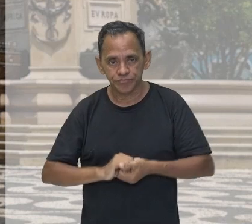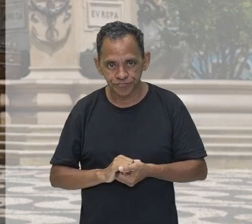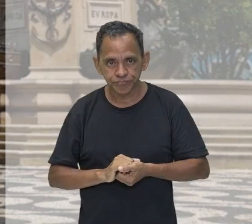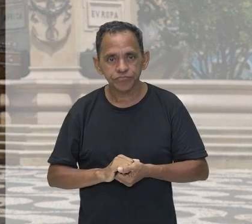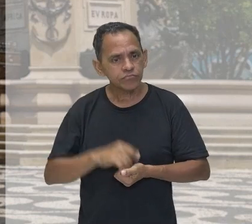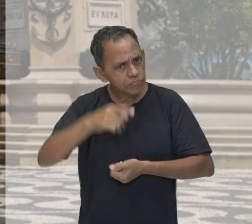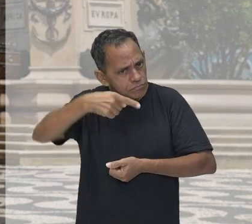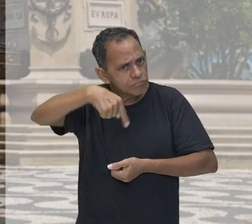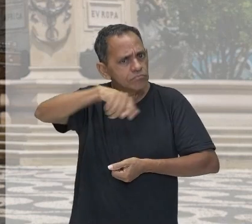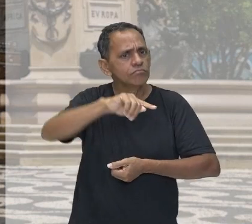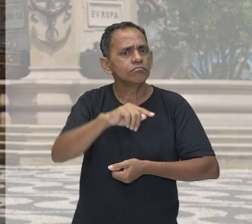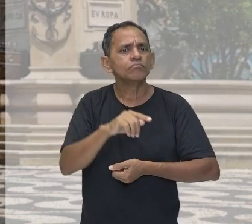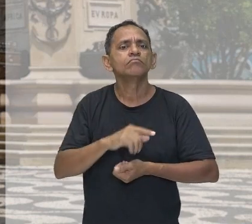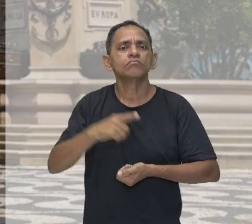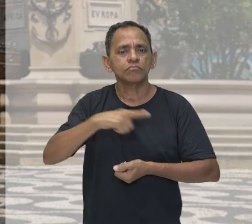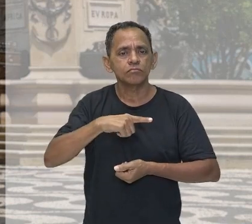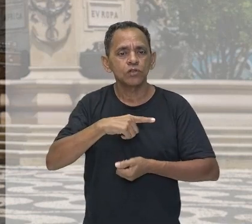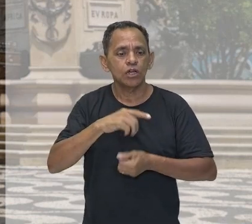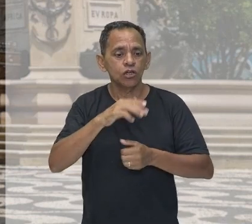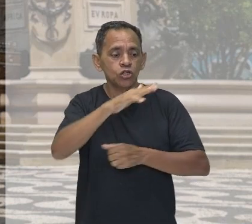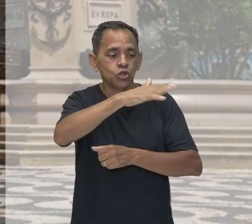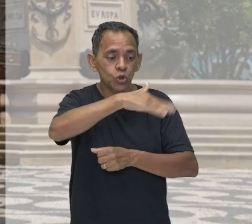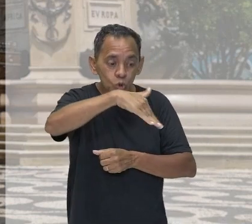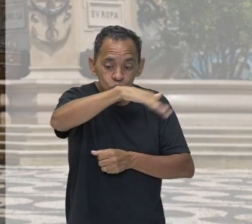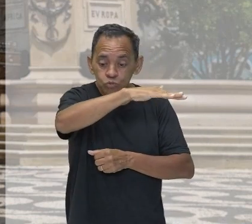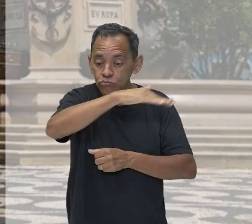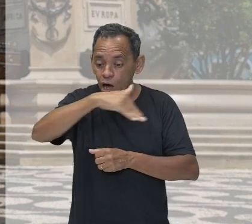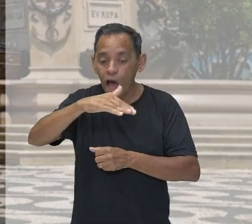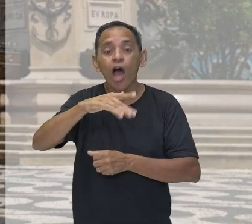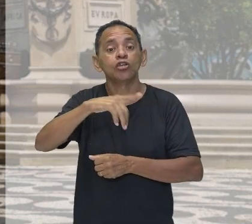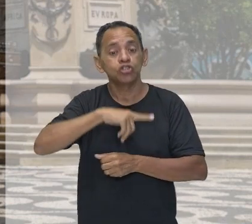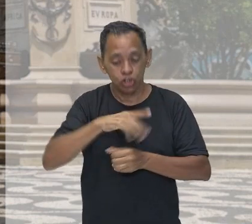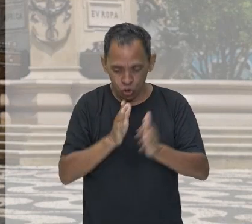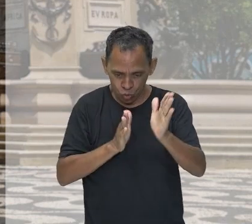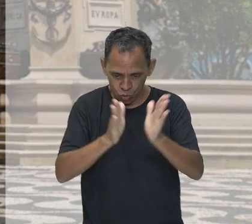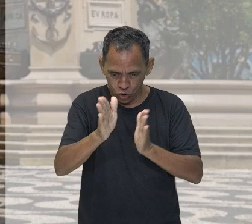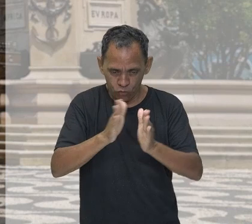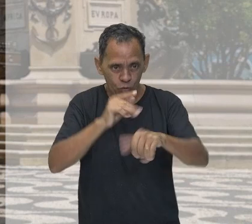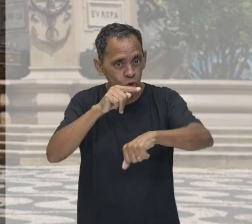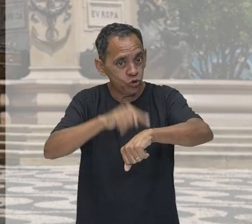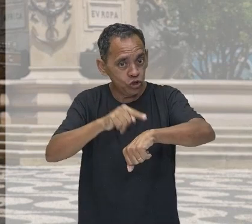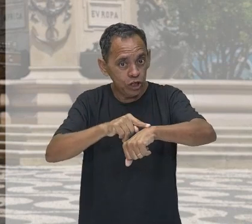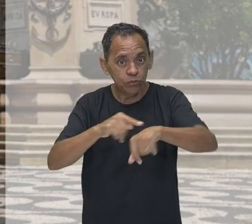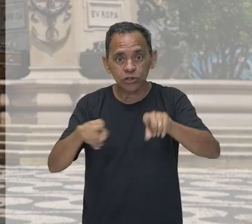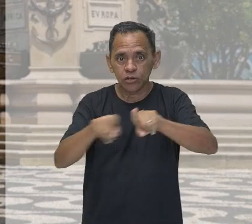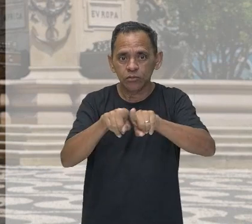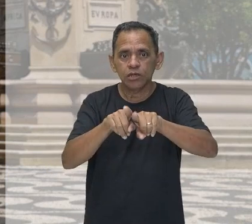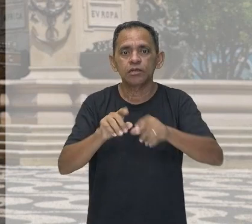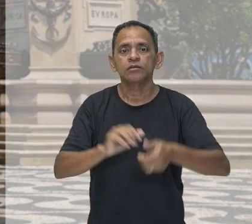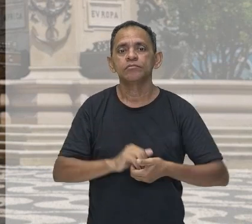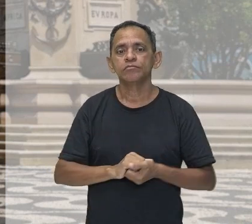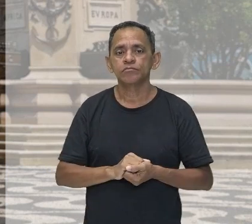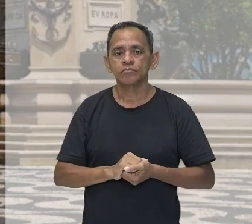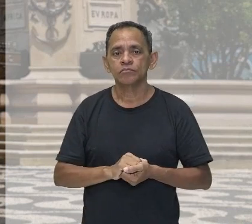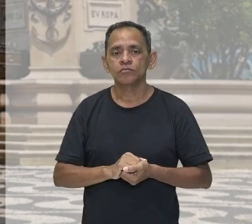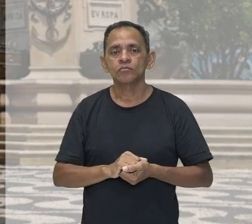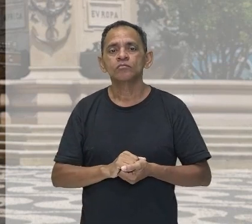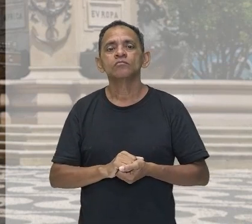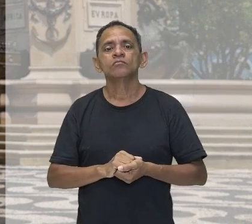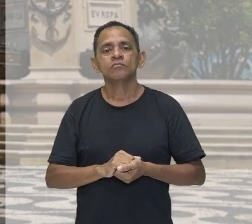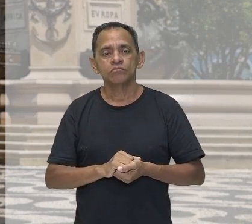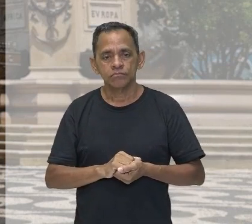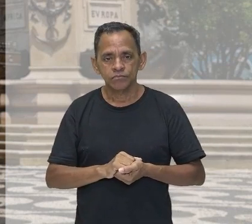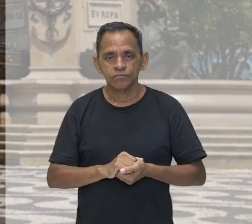você tem espaços em um intervalo de tempo. Claro que isto nos remete ao seguinte: a